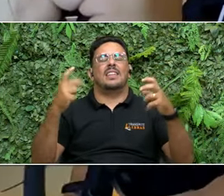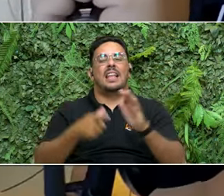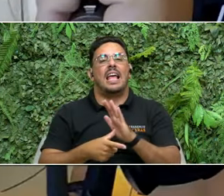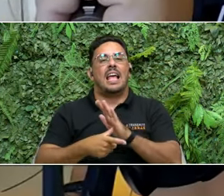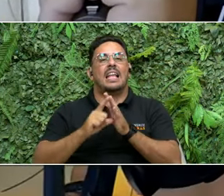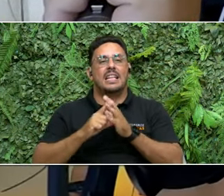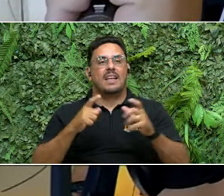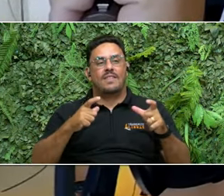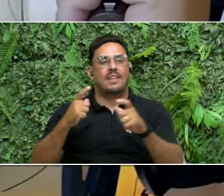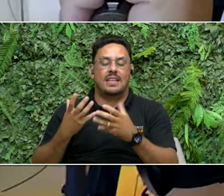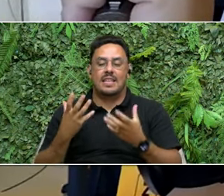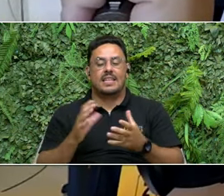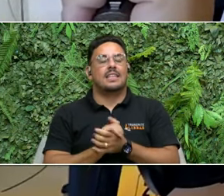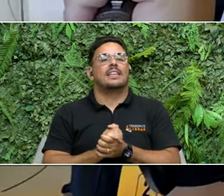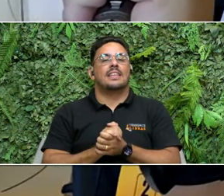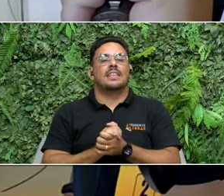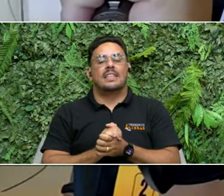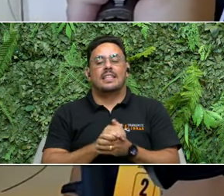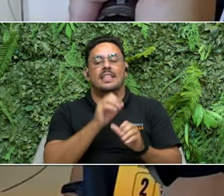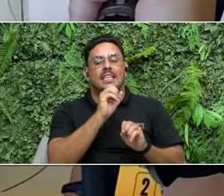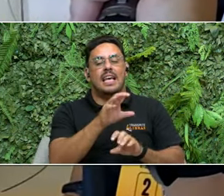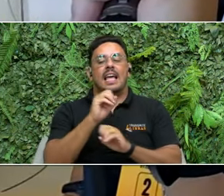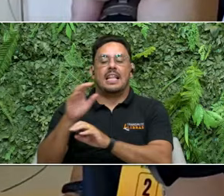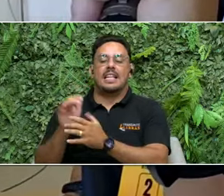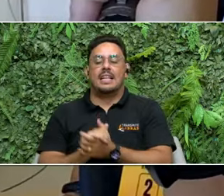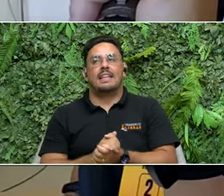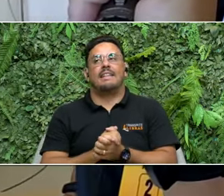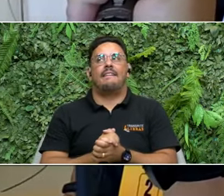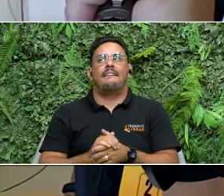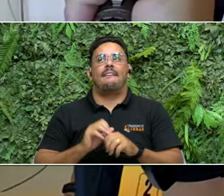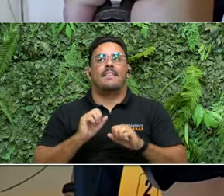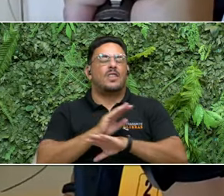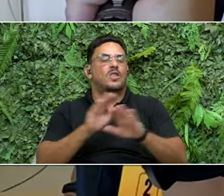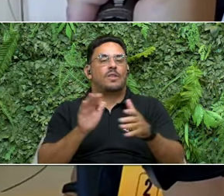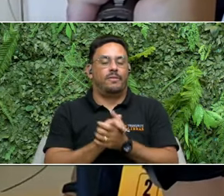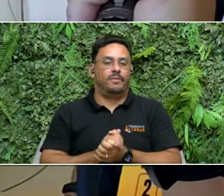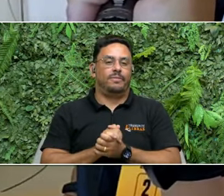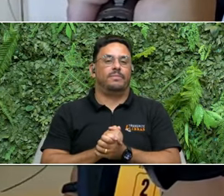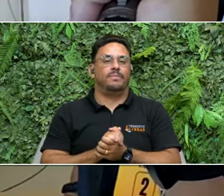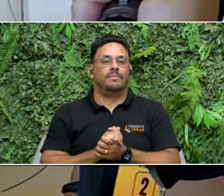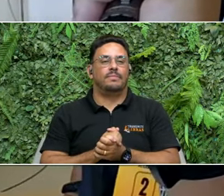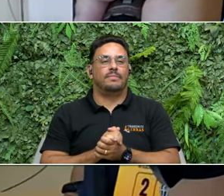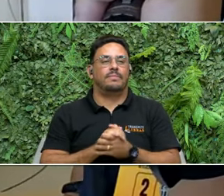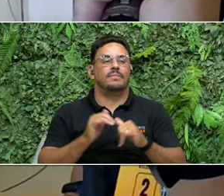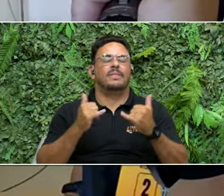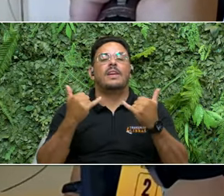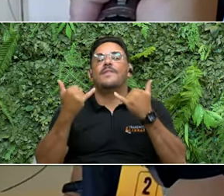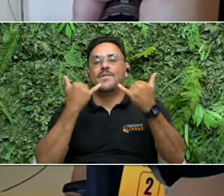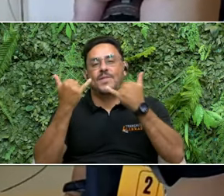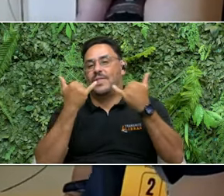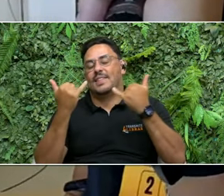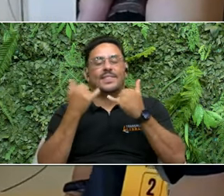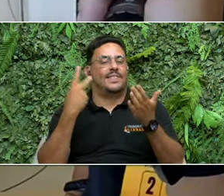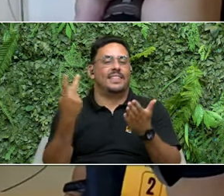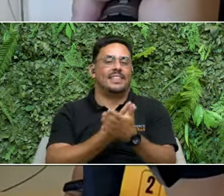rolar já Guilherme o Guilherme veio dando instruções para ele é só pode instrução errada